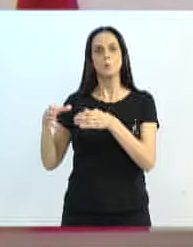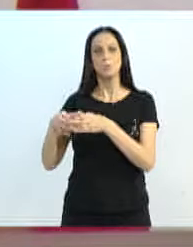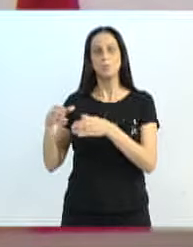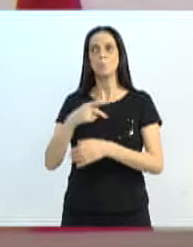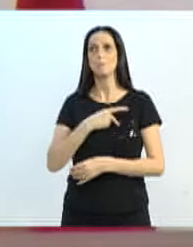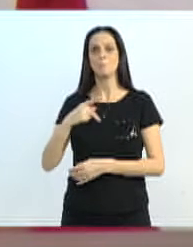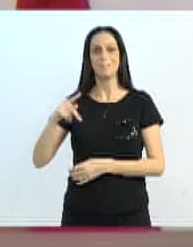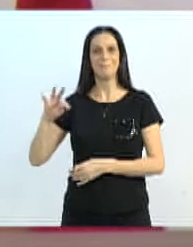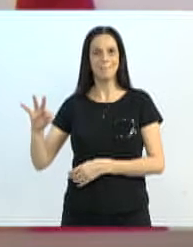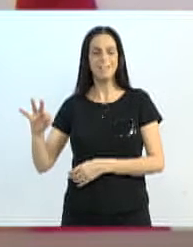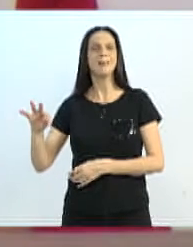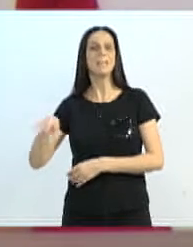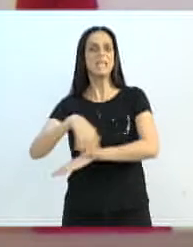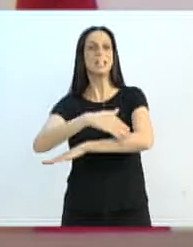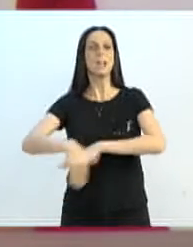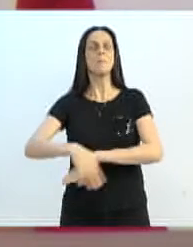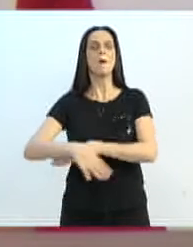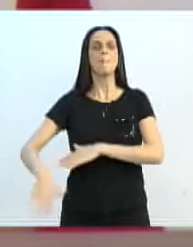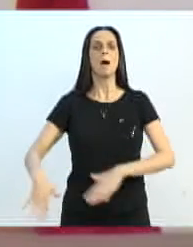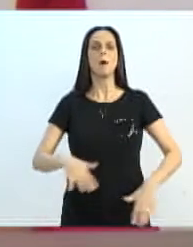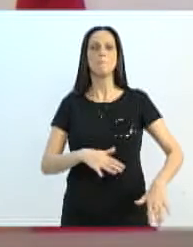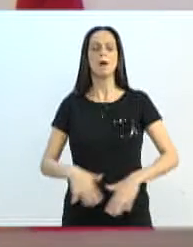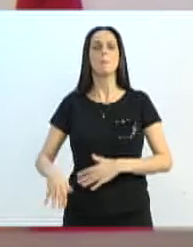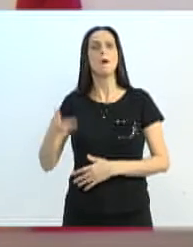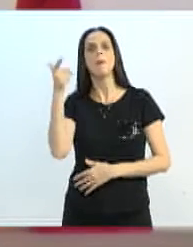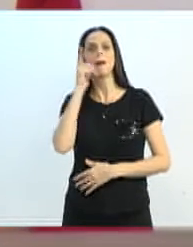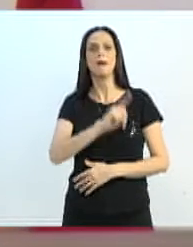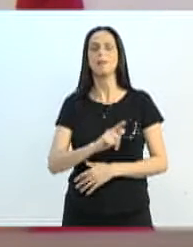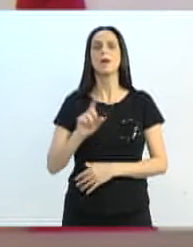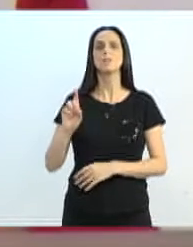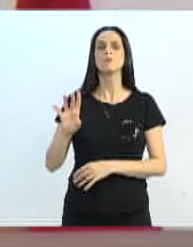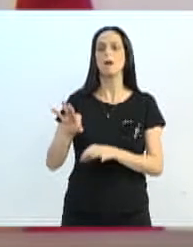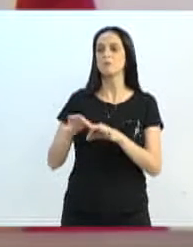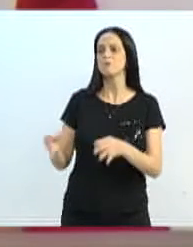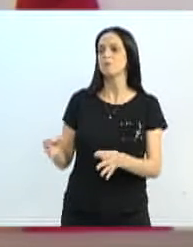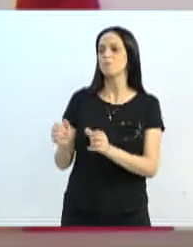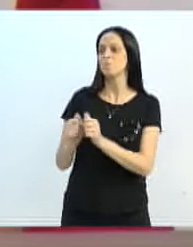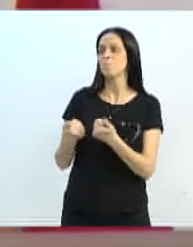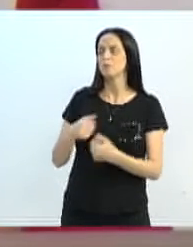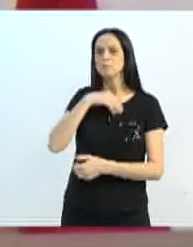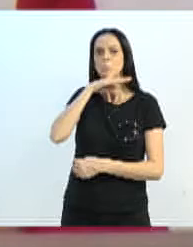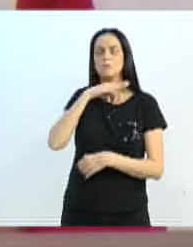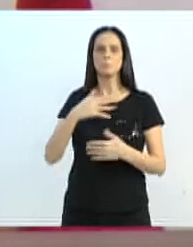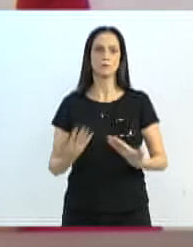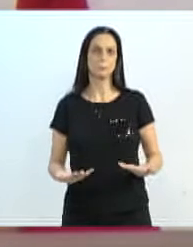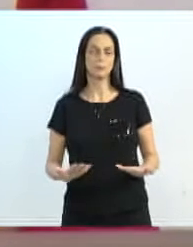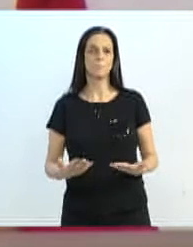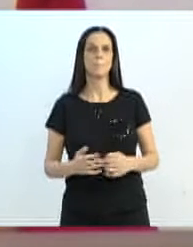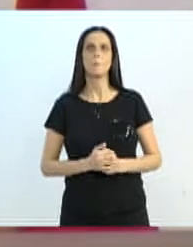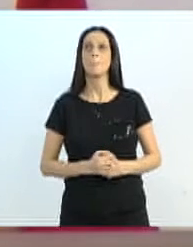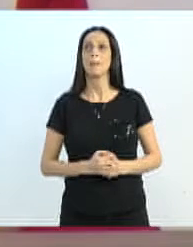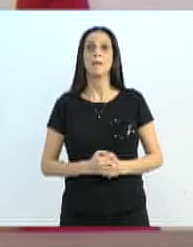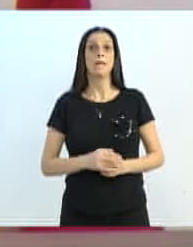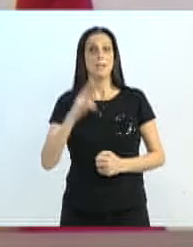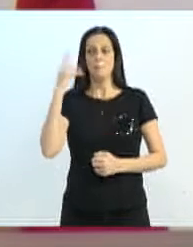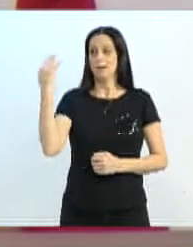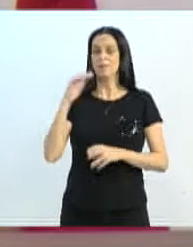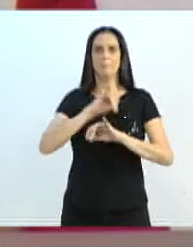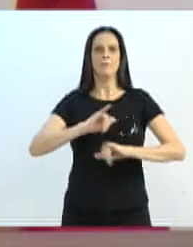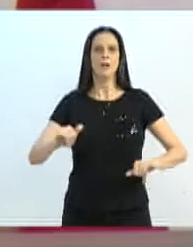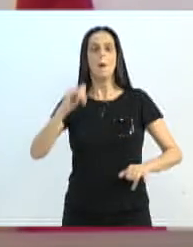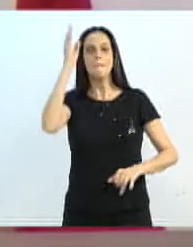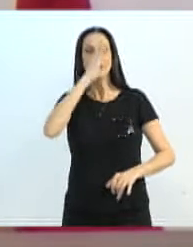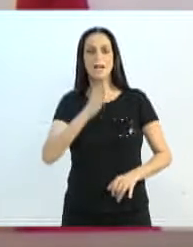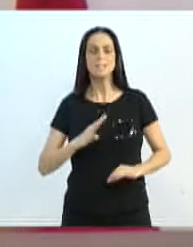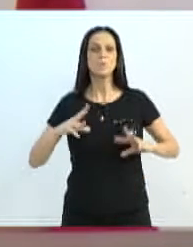aí que o último dia 7 iria ser uma loucura de gente nas ruas, que o Brasil todo iria parar. O Brasil todo iria parar.